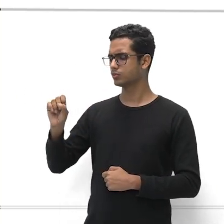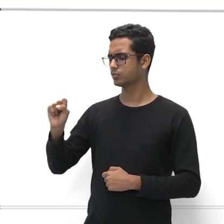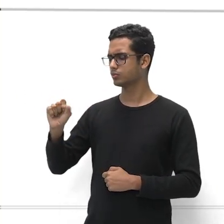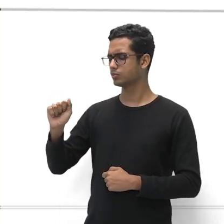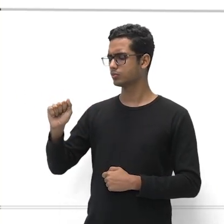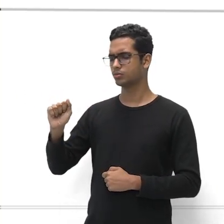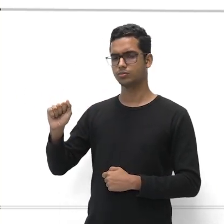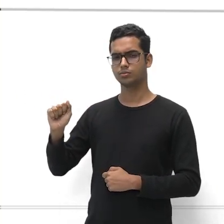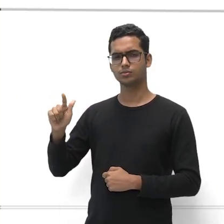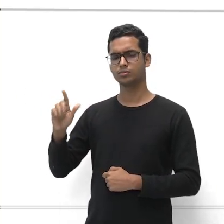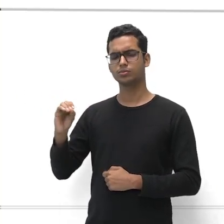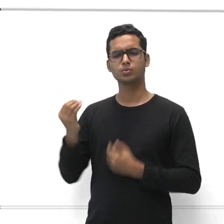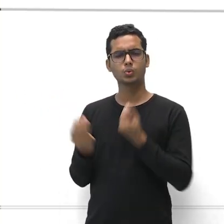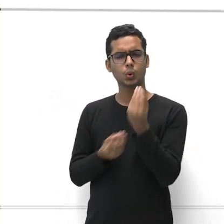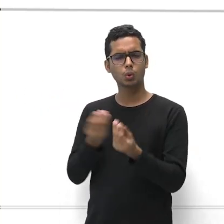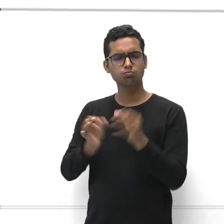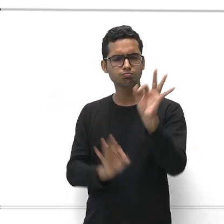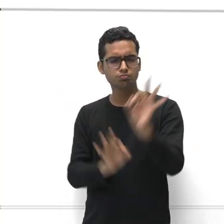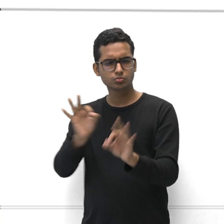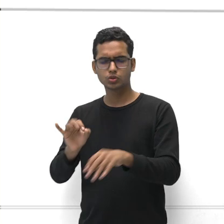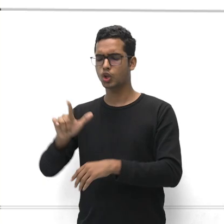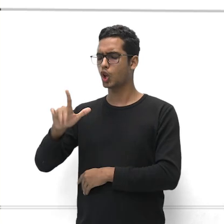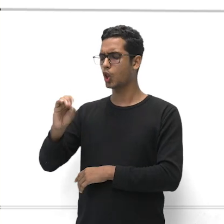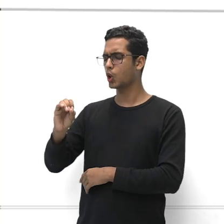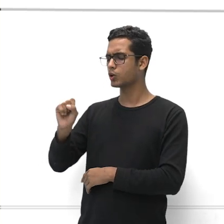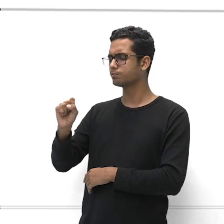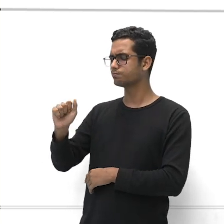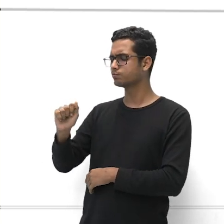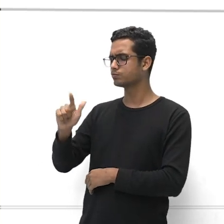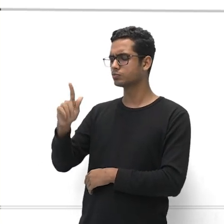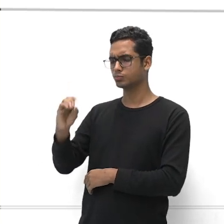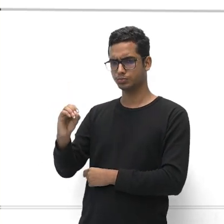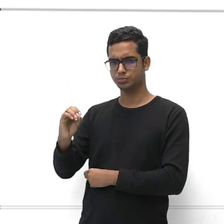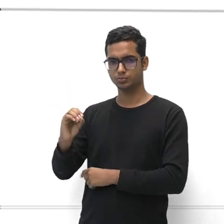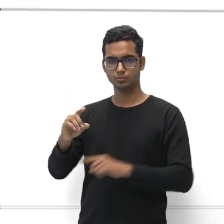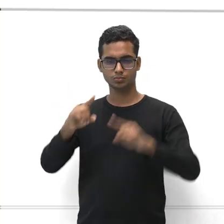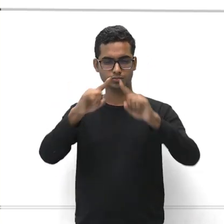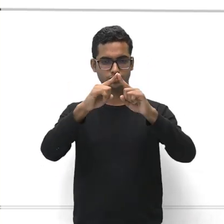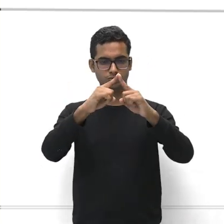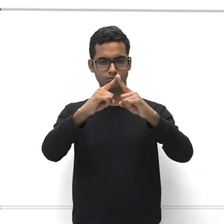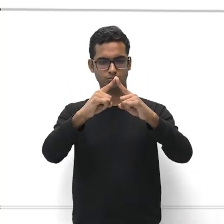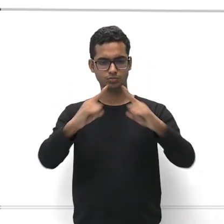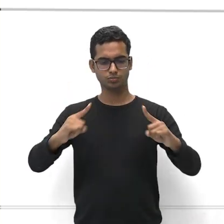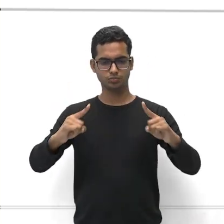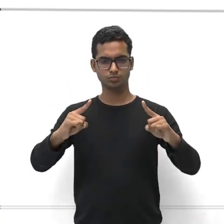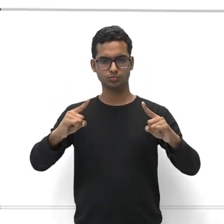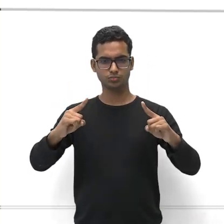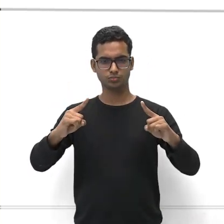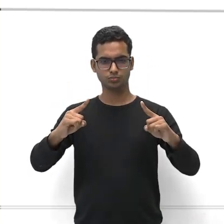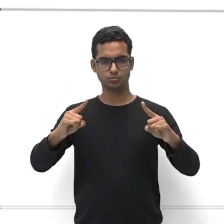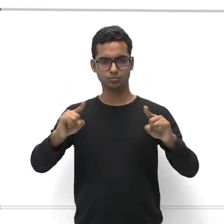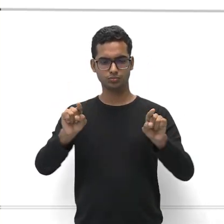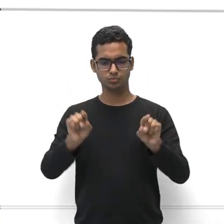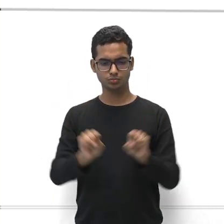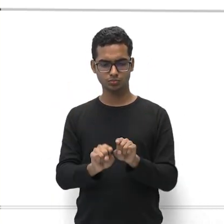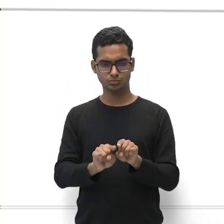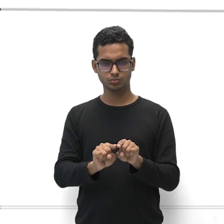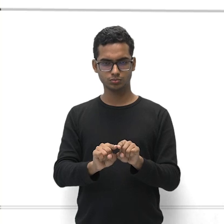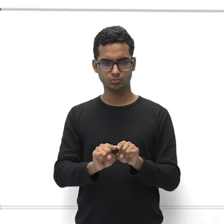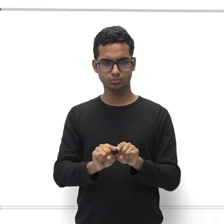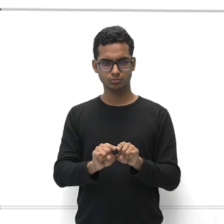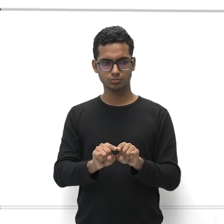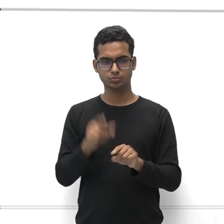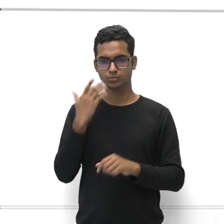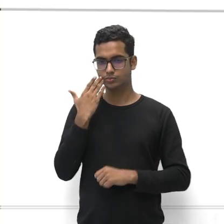nós construímos o nosso losango? Primeiro nós vamos obter aqui, né, uma reta perpendicular,